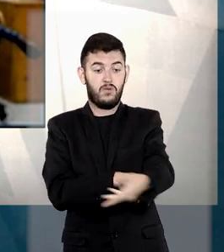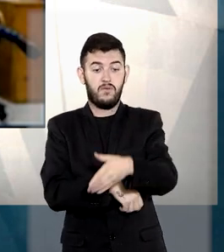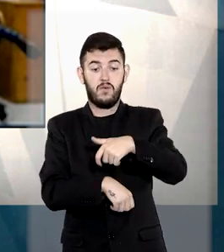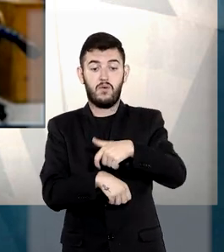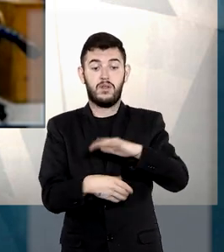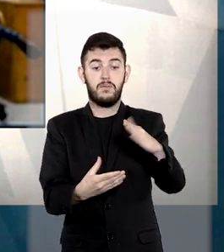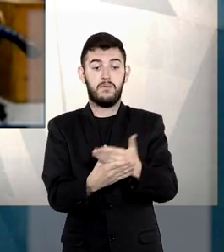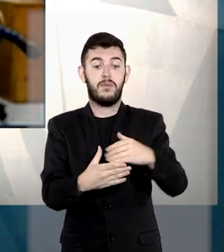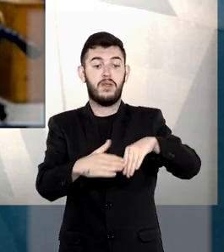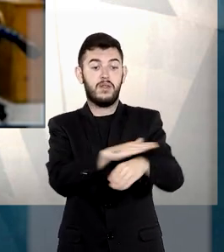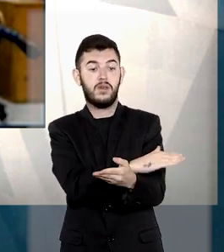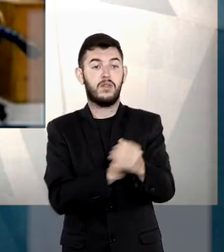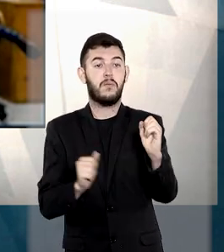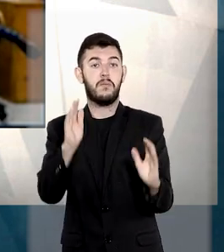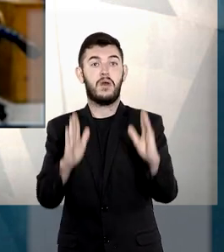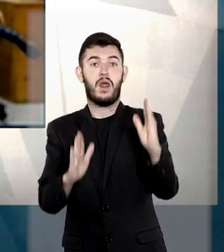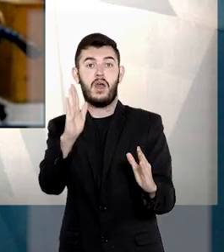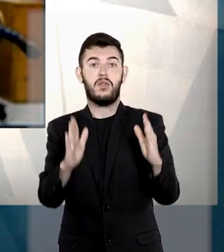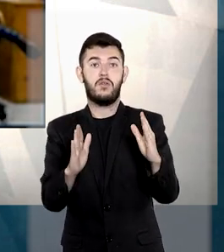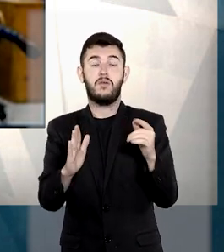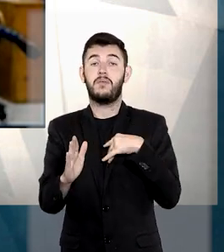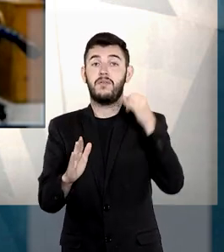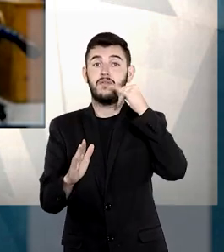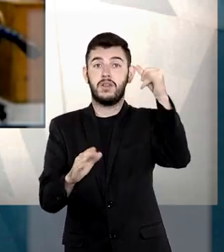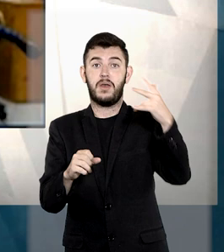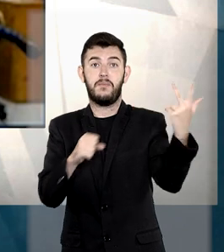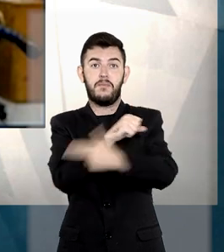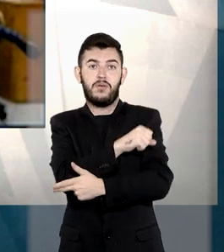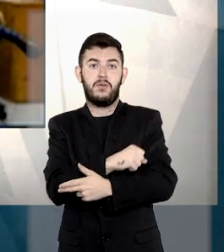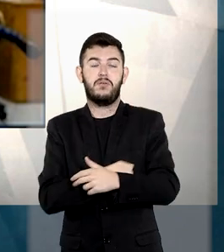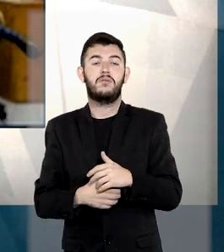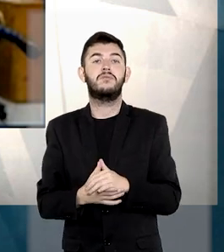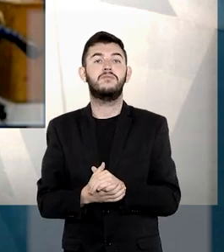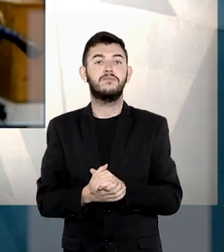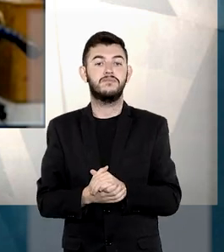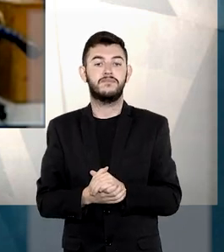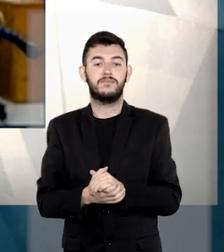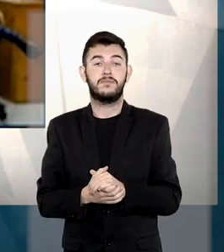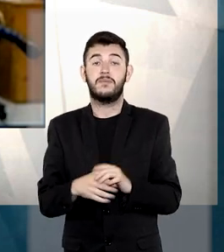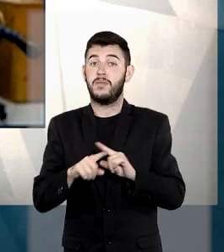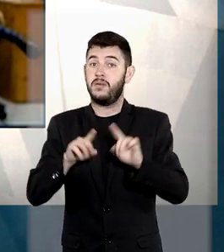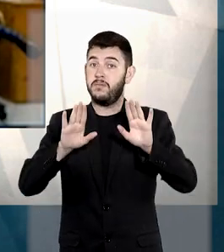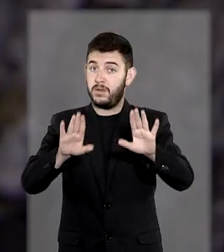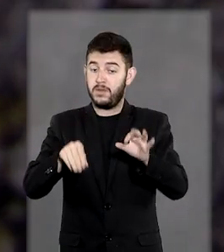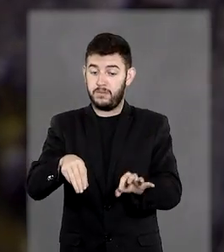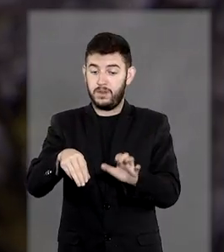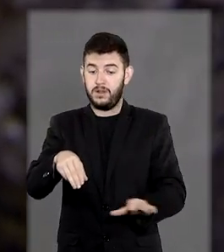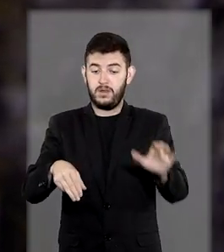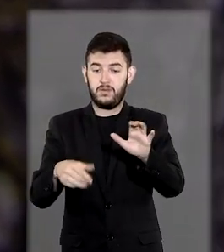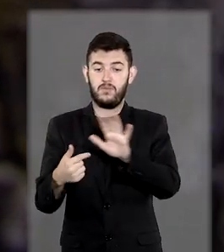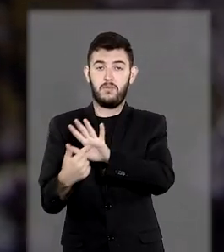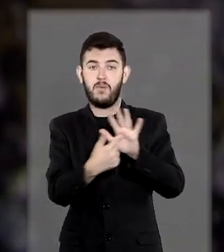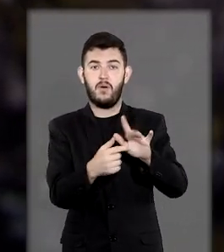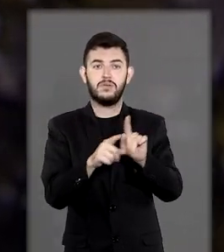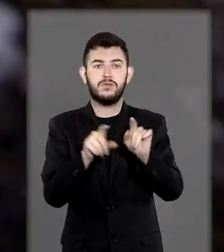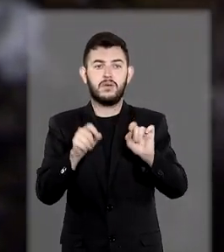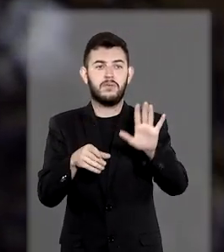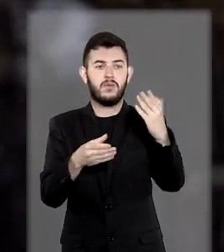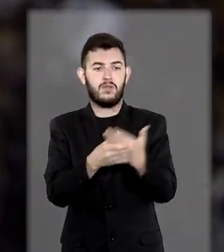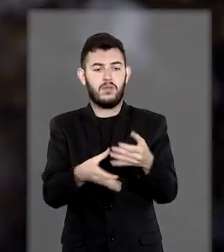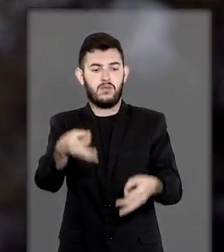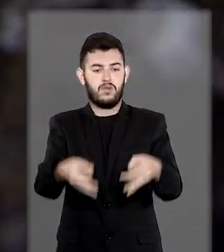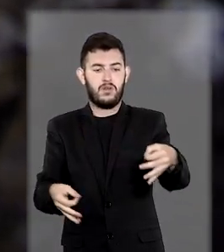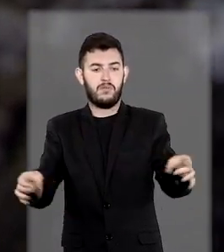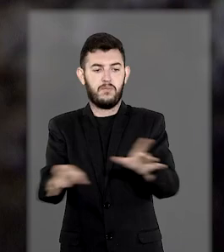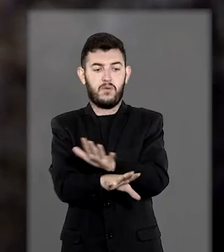prescrição deverá ocorrer uma única vez para impedir constantes interrupções do prazo. Segundo o ministro, são vários os precedentes em que a